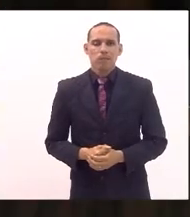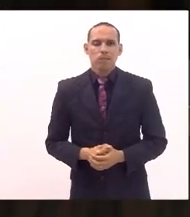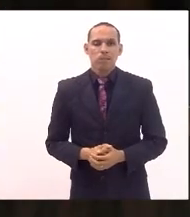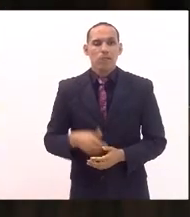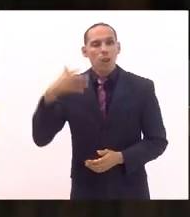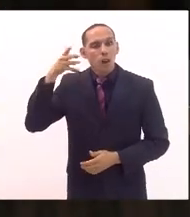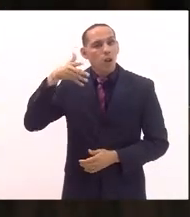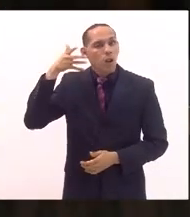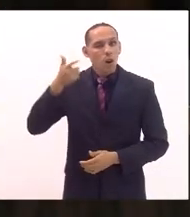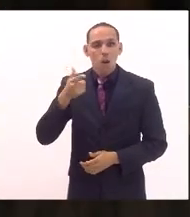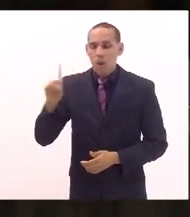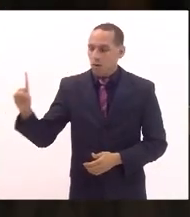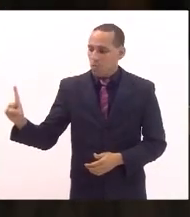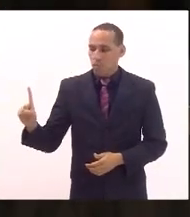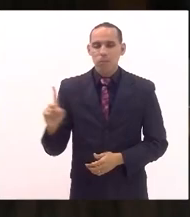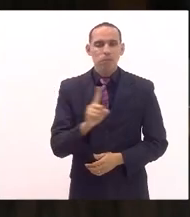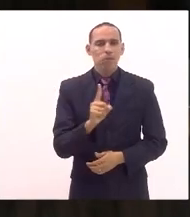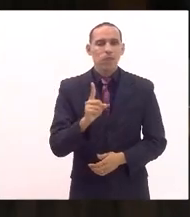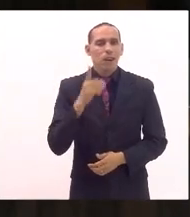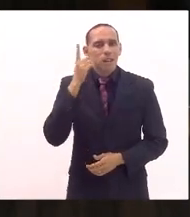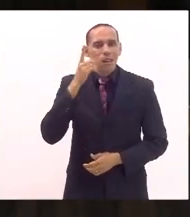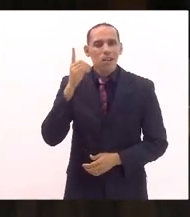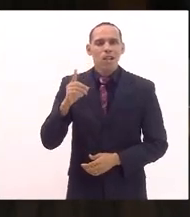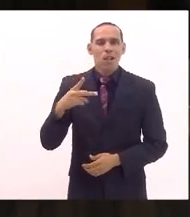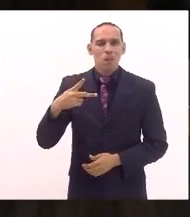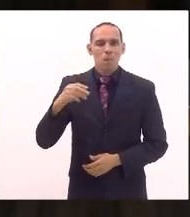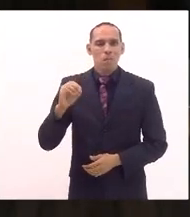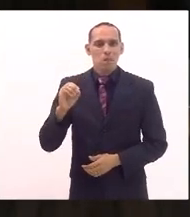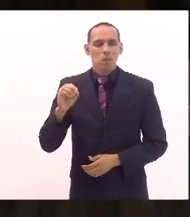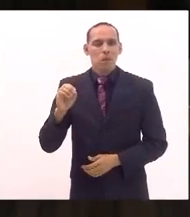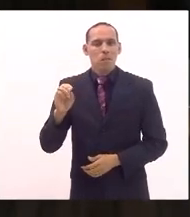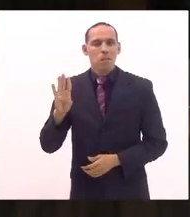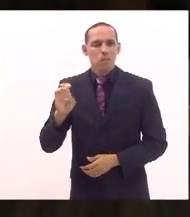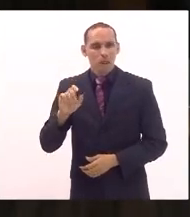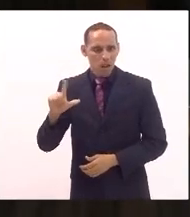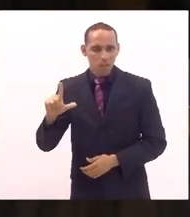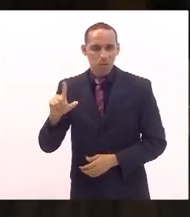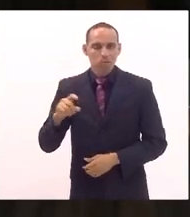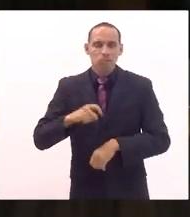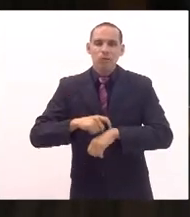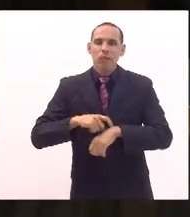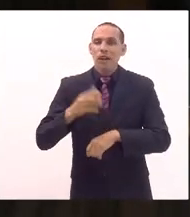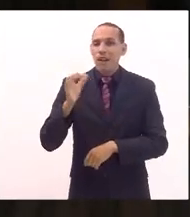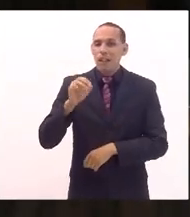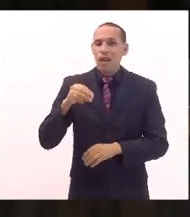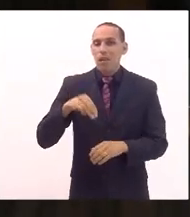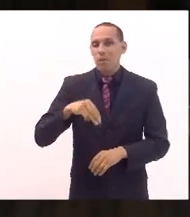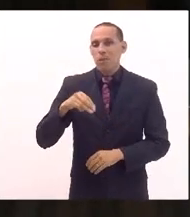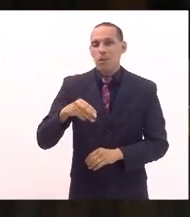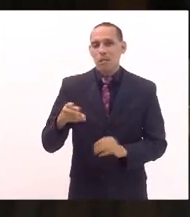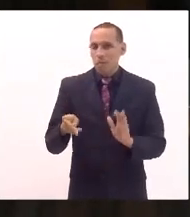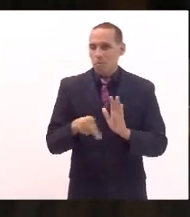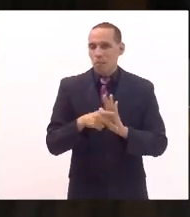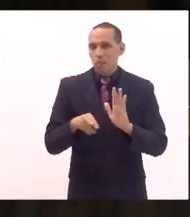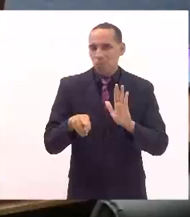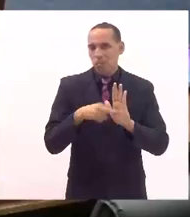o próximo orador inscrito é o Nobre Deputado filippe poubel vossa excelência dispõe de dez minutos um tempo regimental